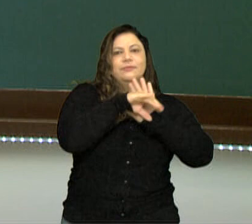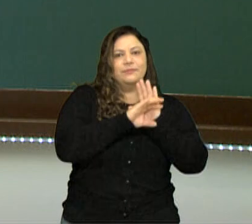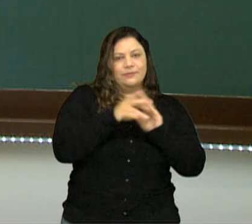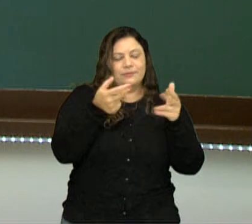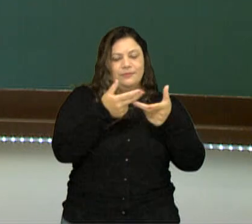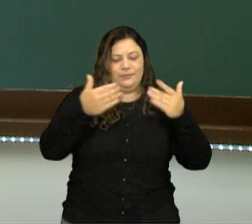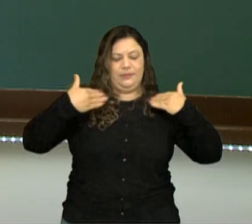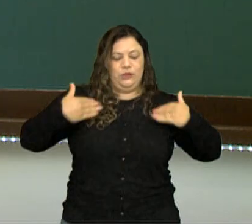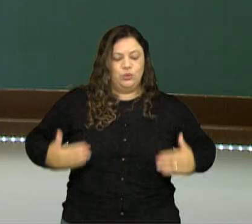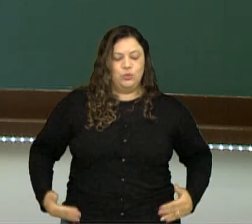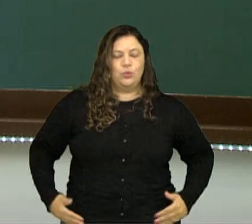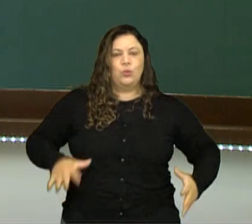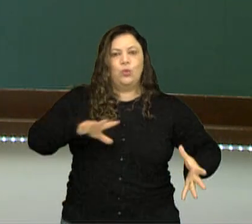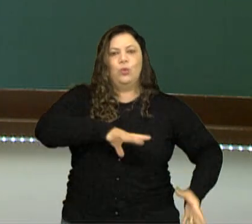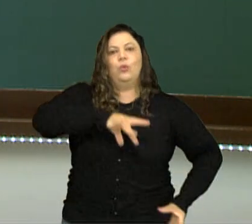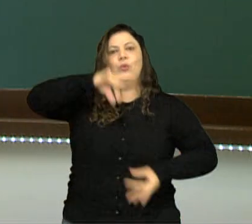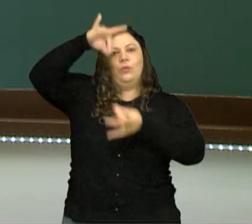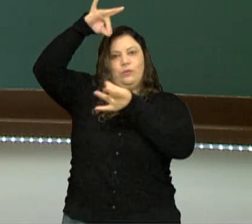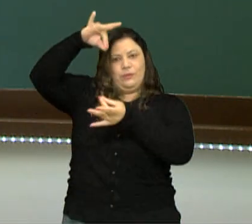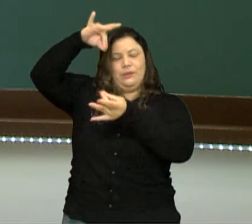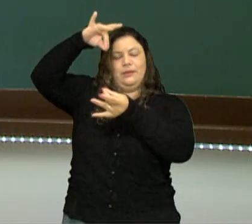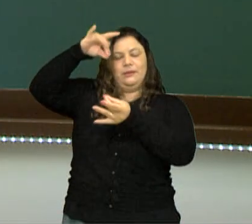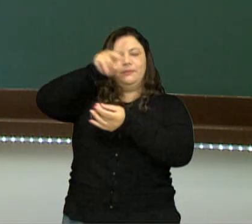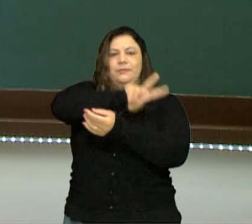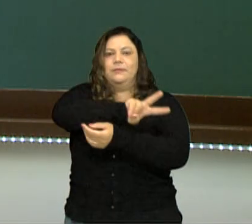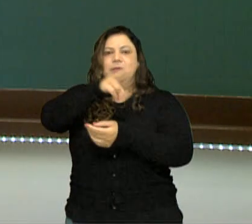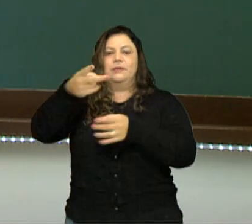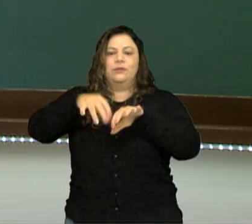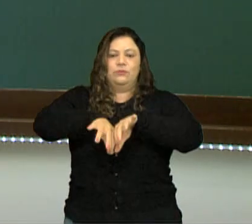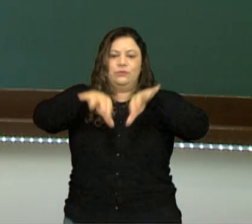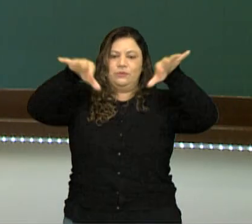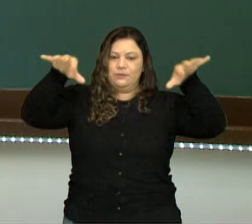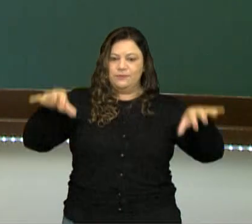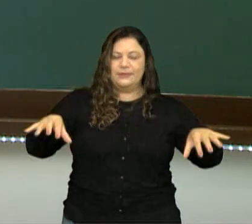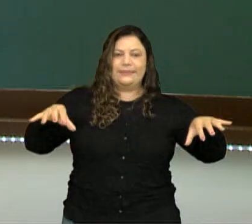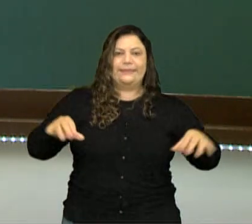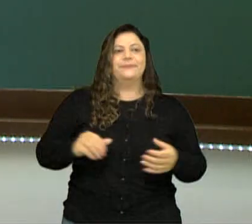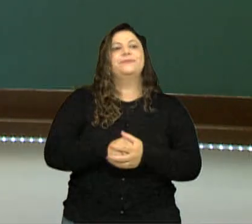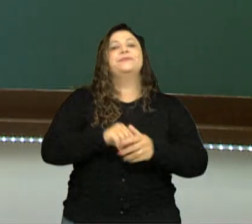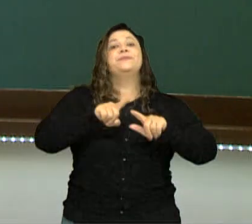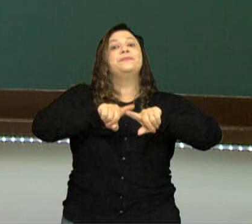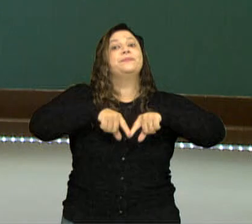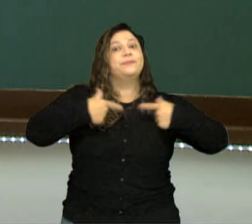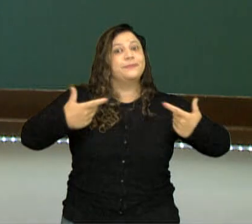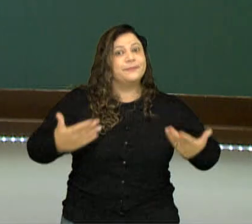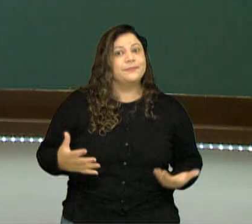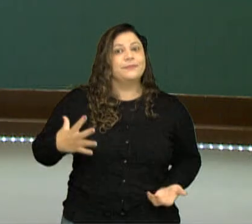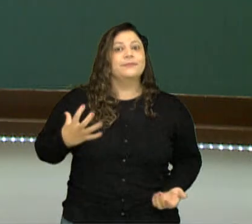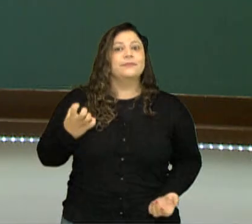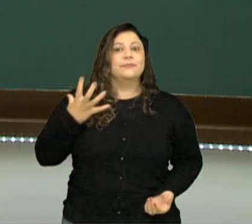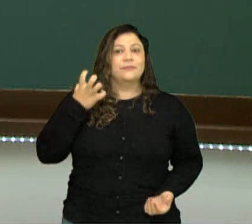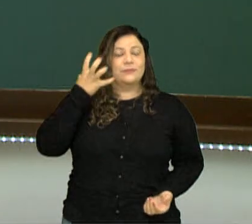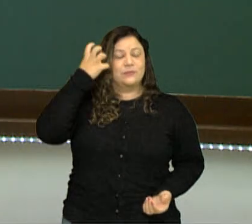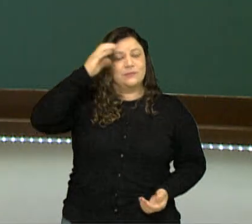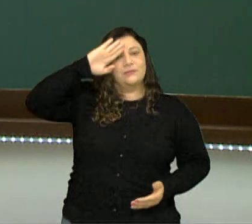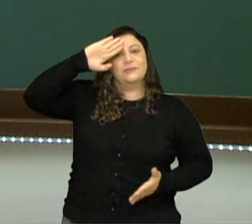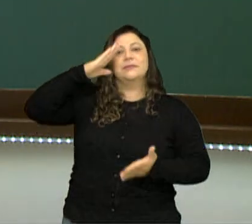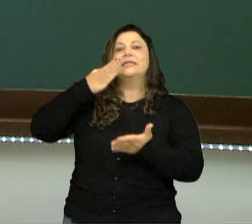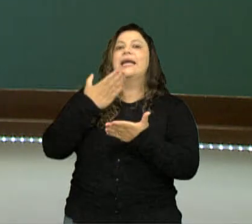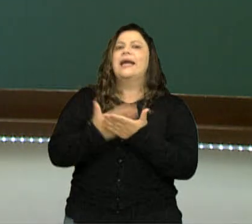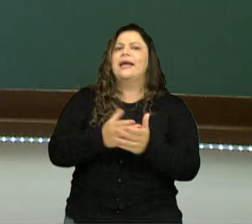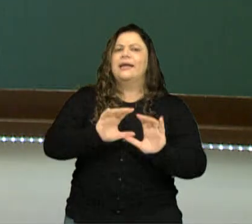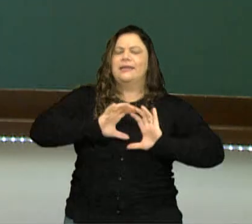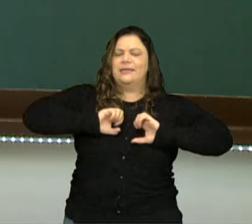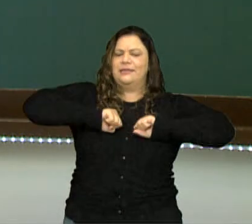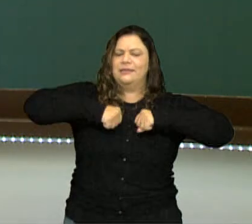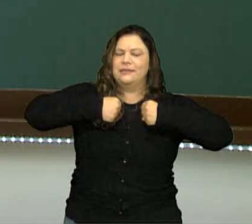de corpo e alma, a dualidade, a divisão entre corpo e alma. Porém, o Spinoza acredita e